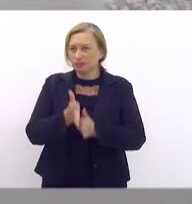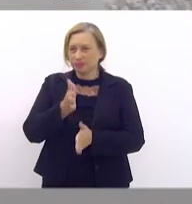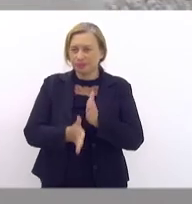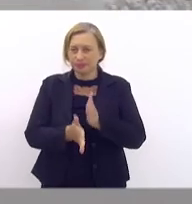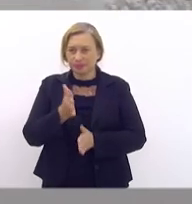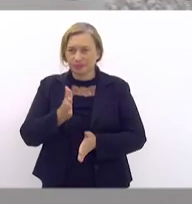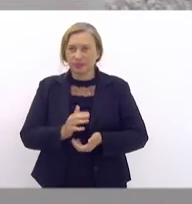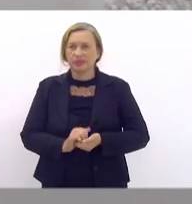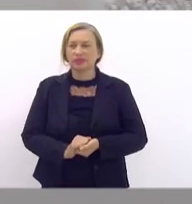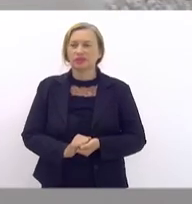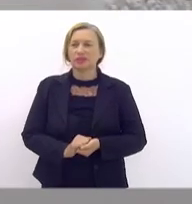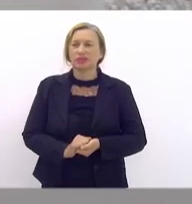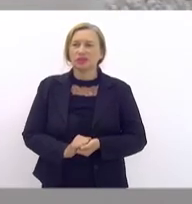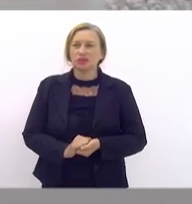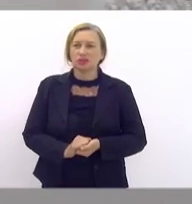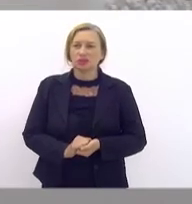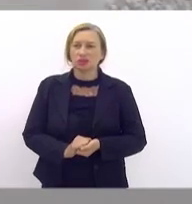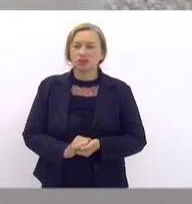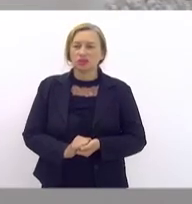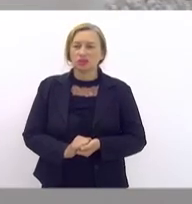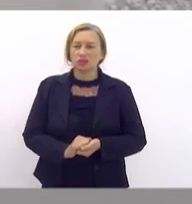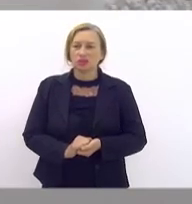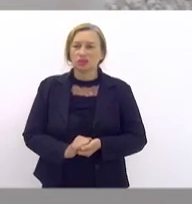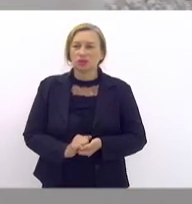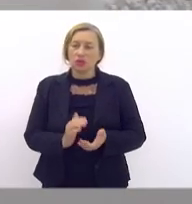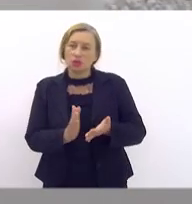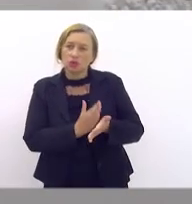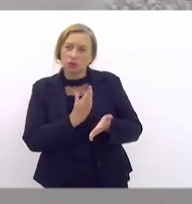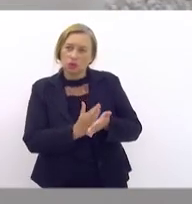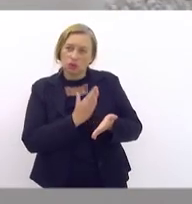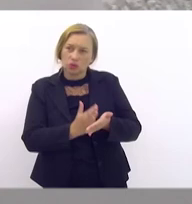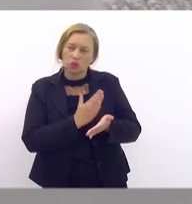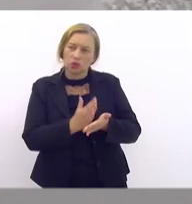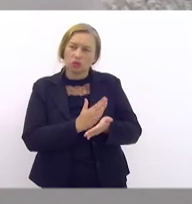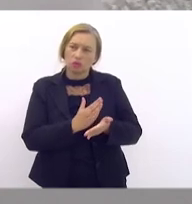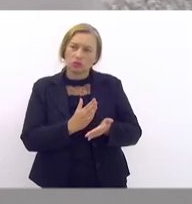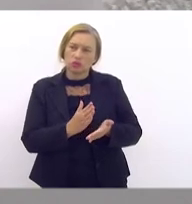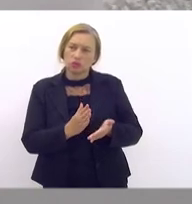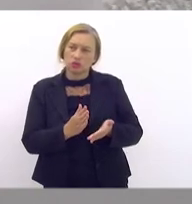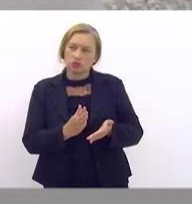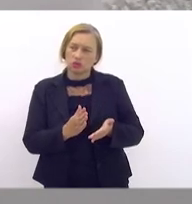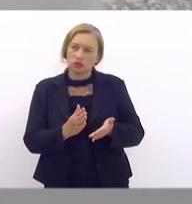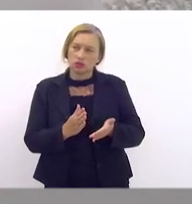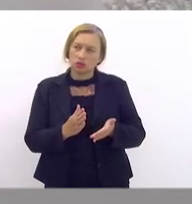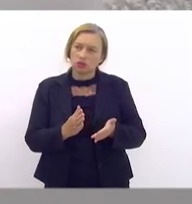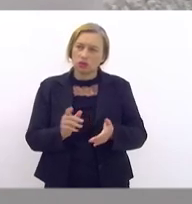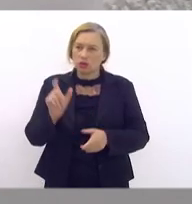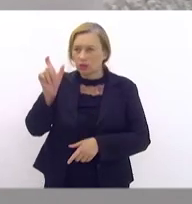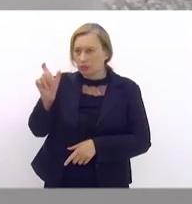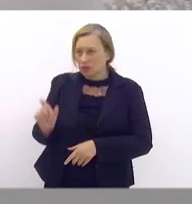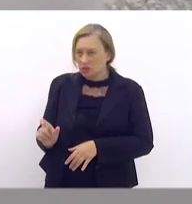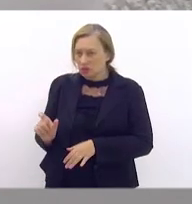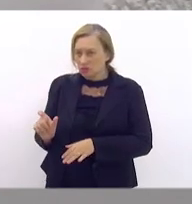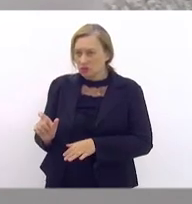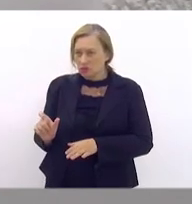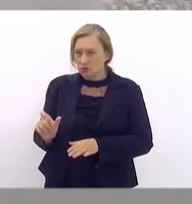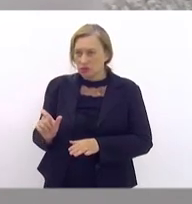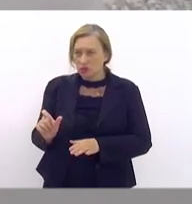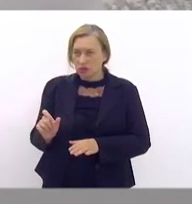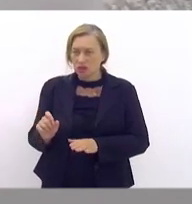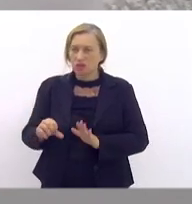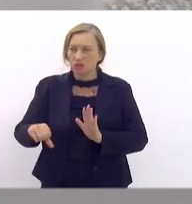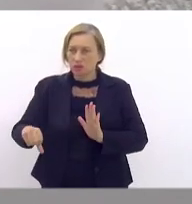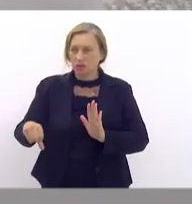a esse contra essa existência desse álbum de suspeitos é porque Tecnicamente numa delegacia de